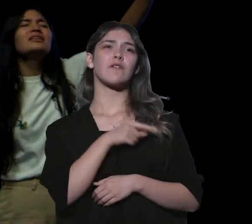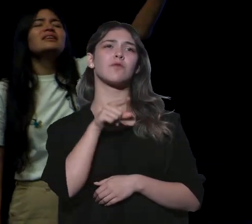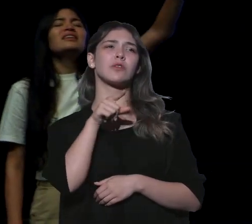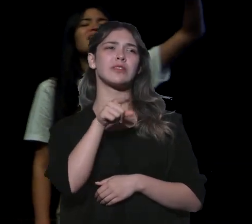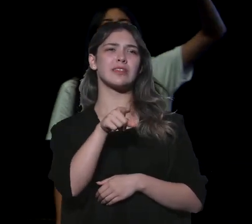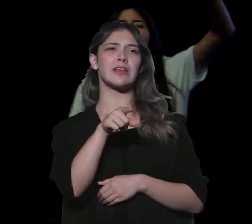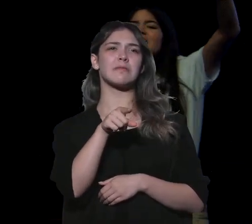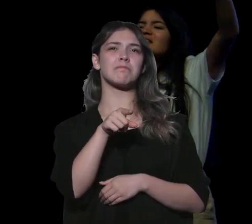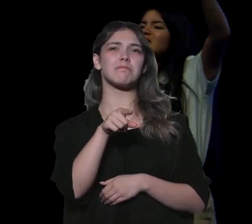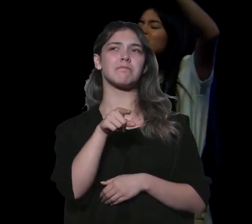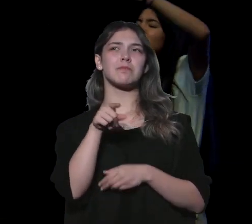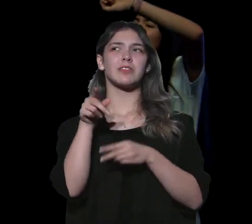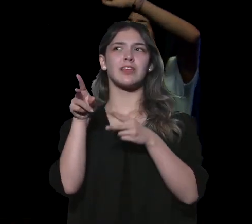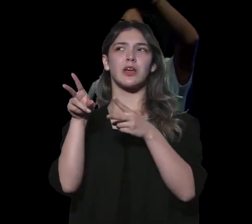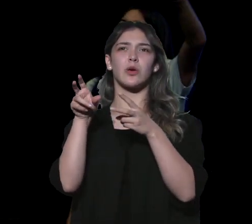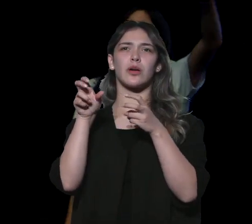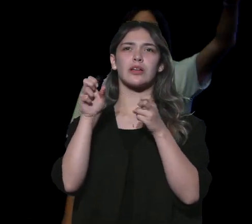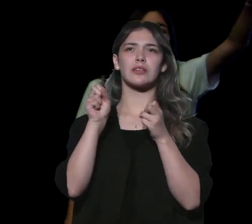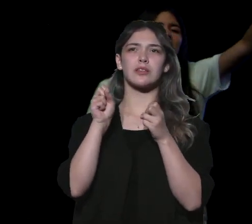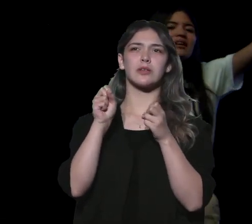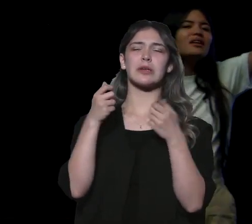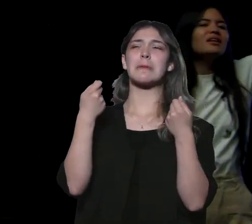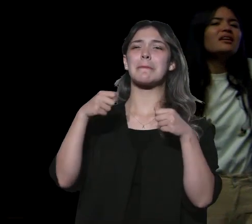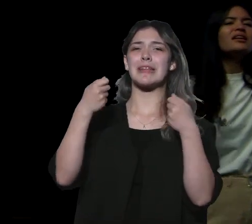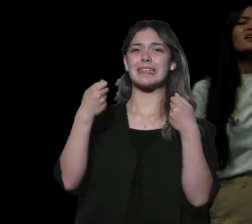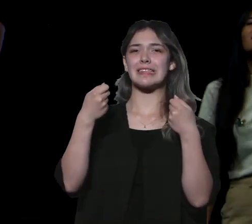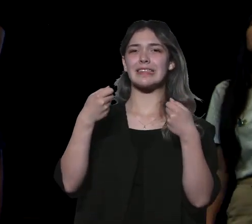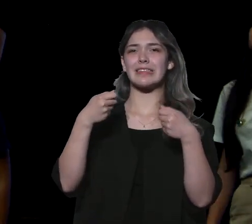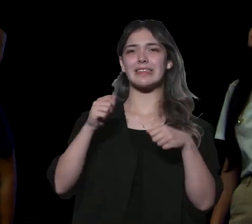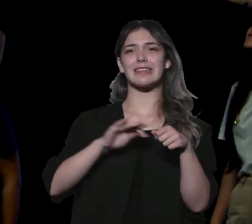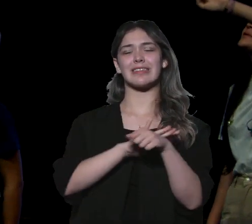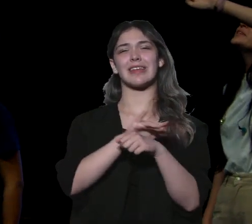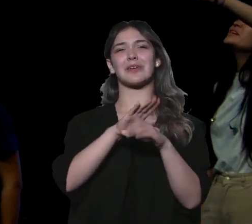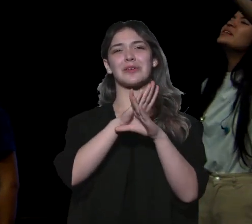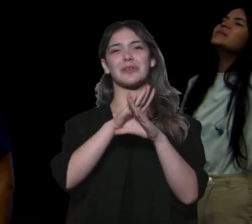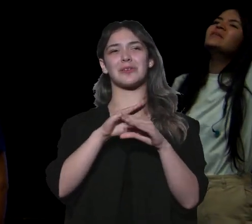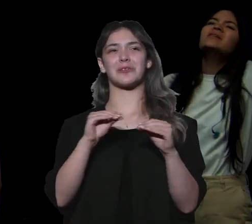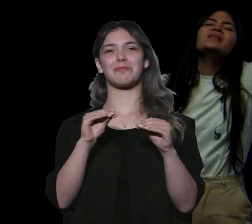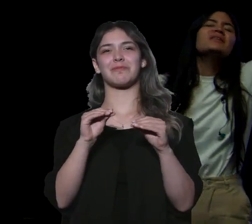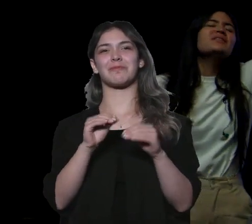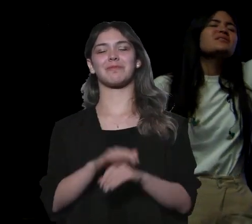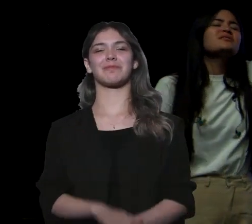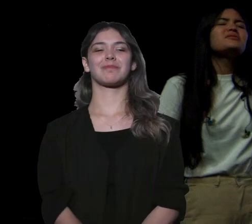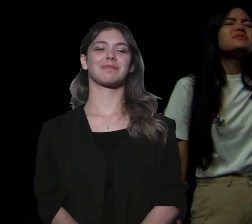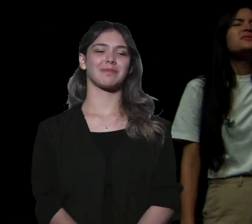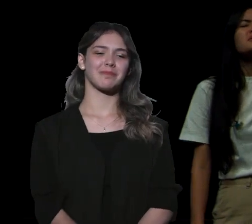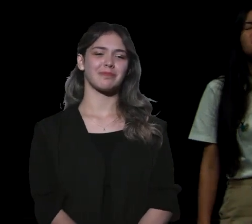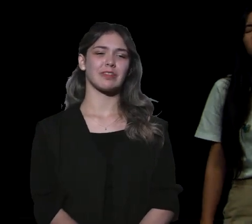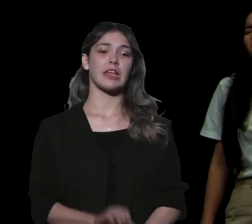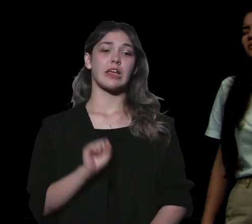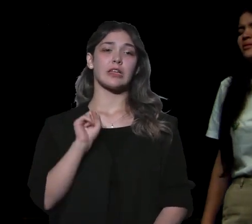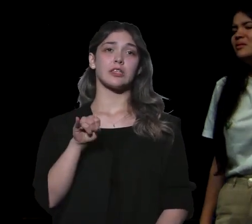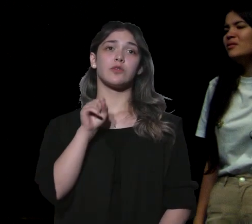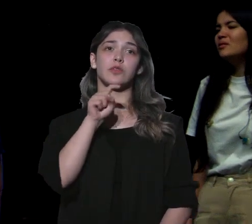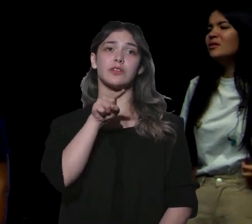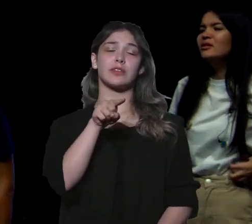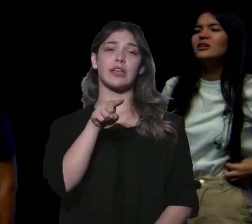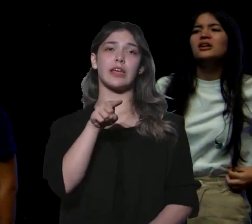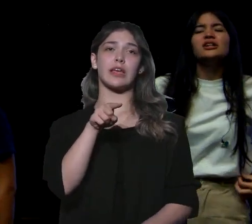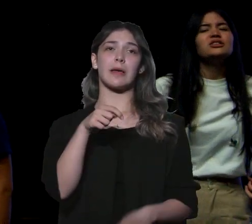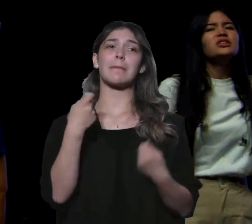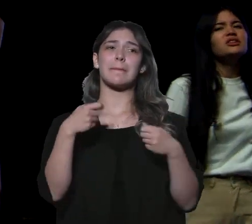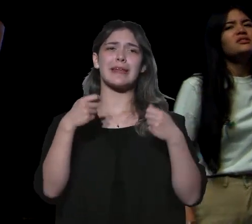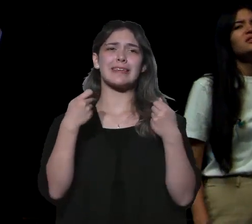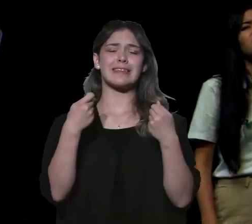da cura de Deus na sua alma. Se você está precisando ser curado como Mical